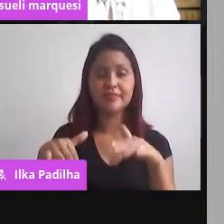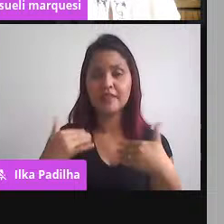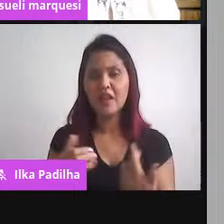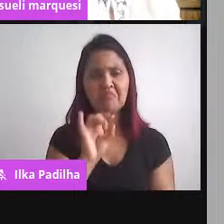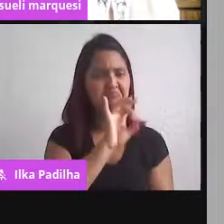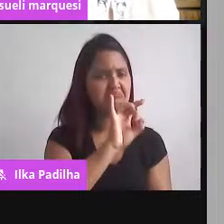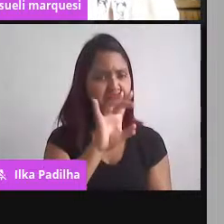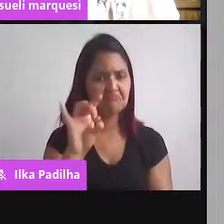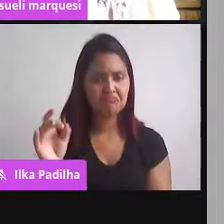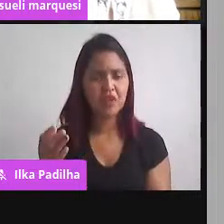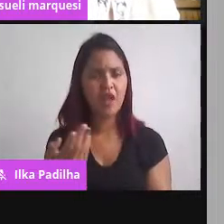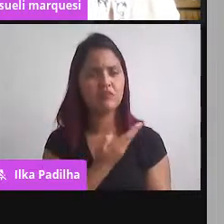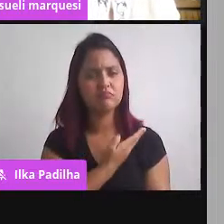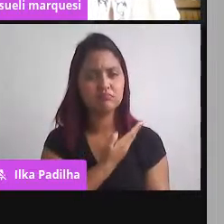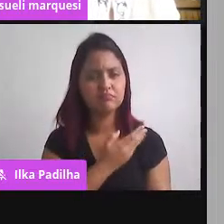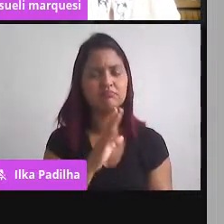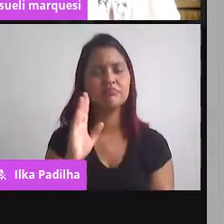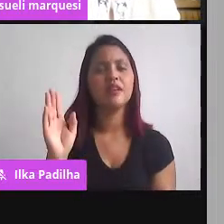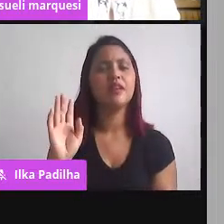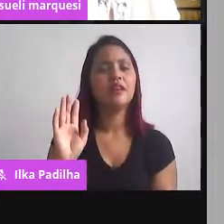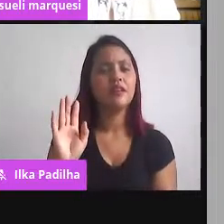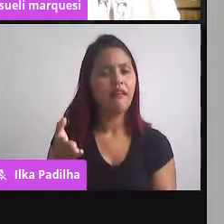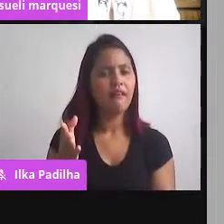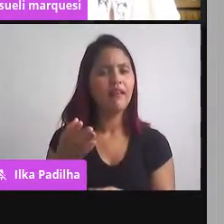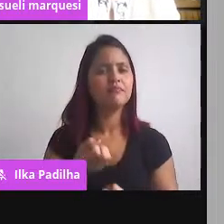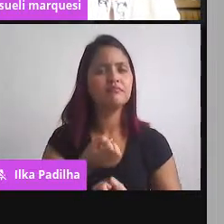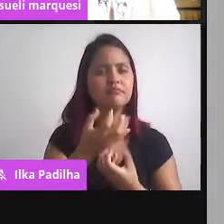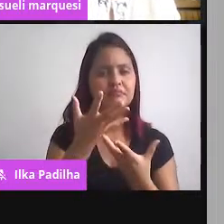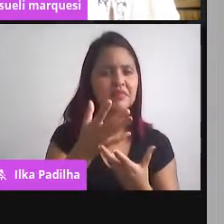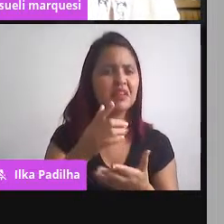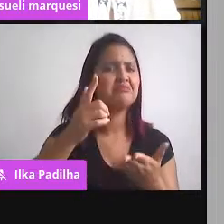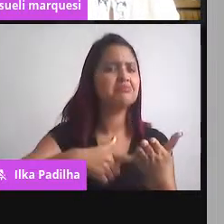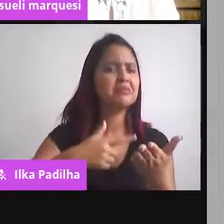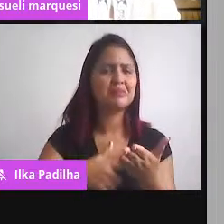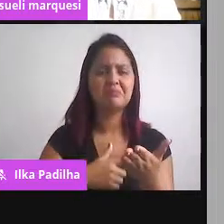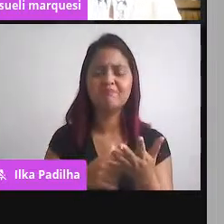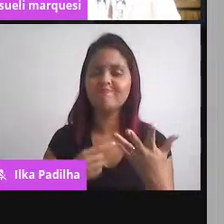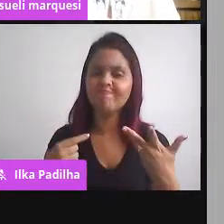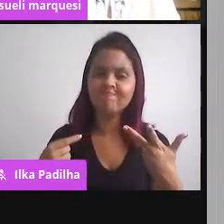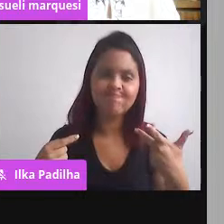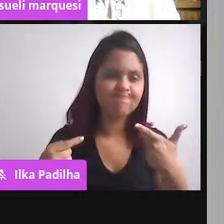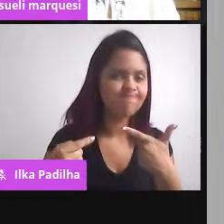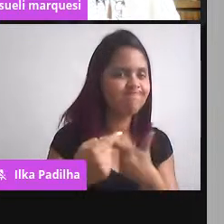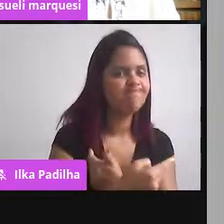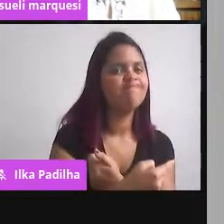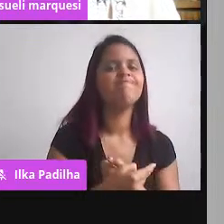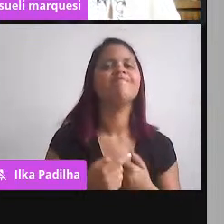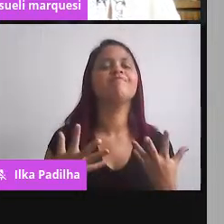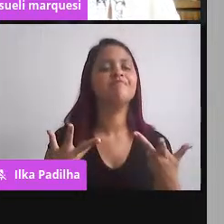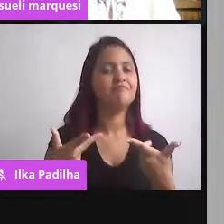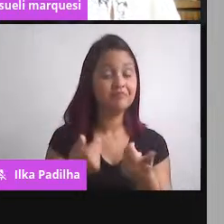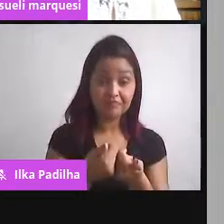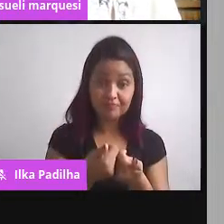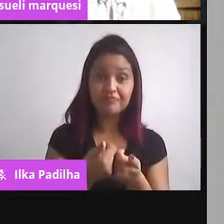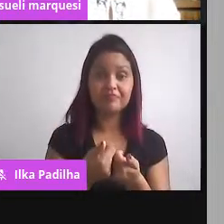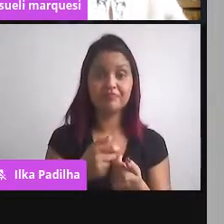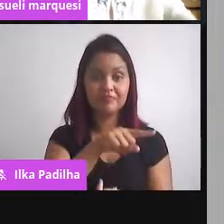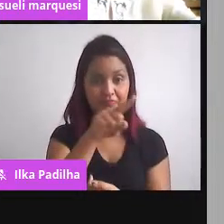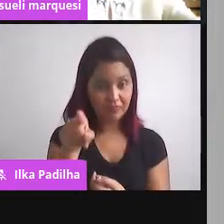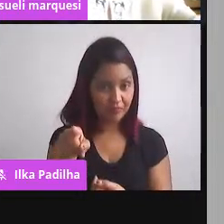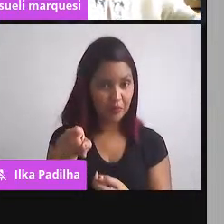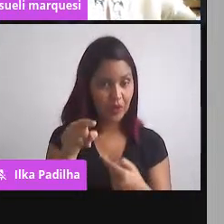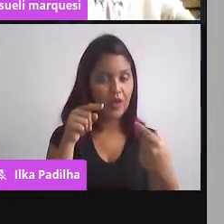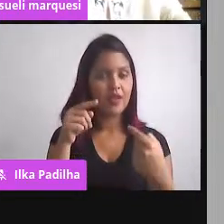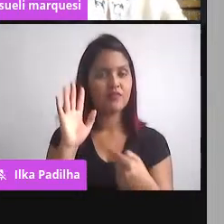abordagem mais criativa do que a do outro. É um livro bastante rico esse aqui, que quem trabalha com essa interface